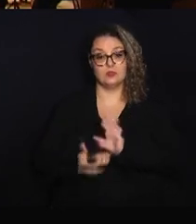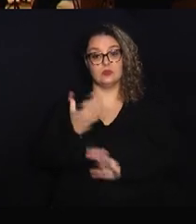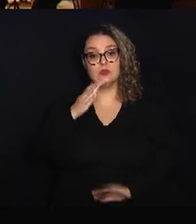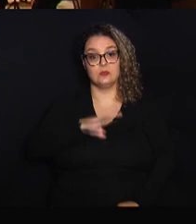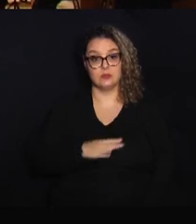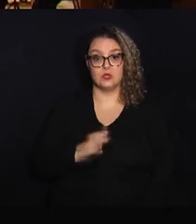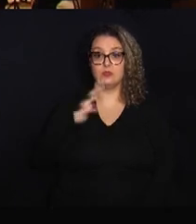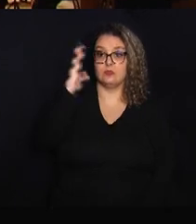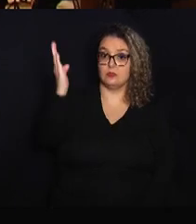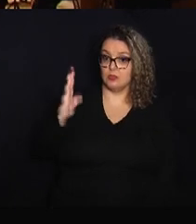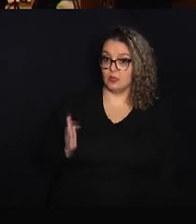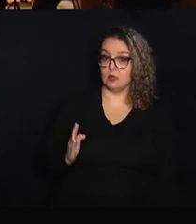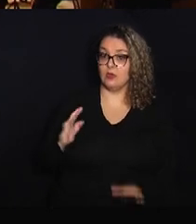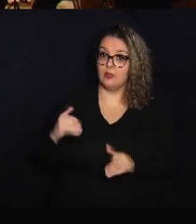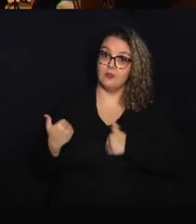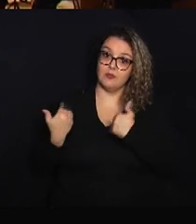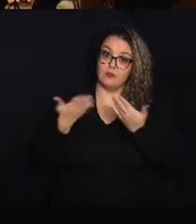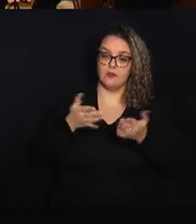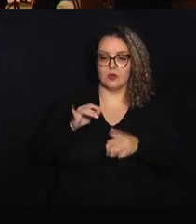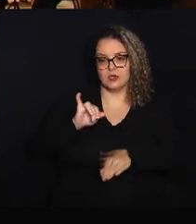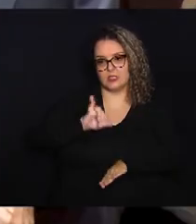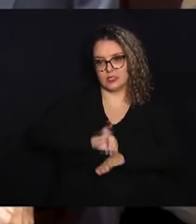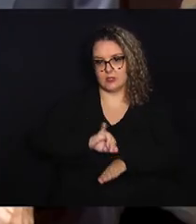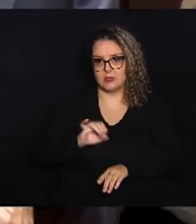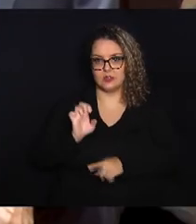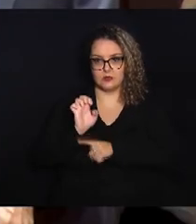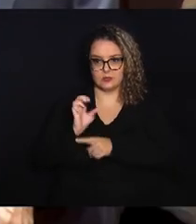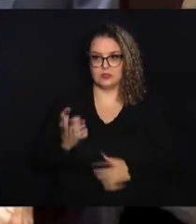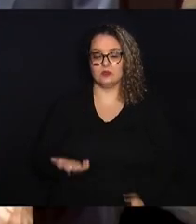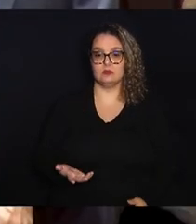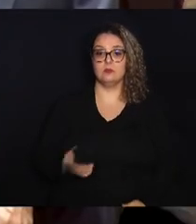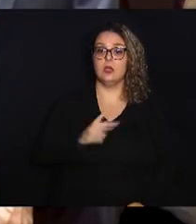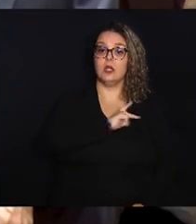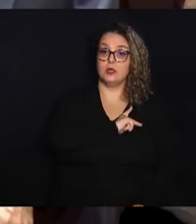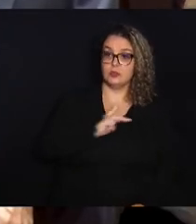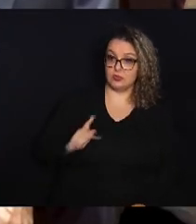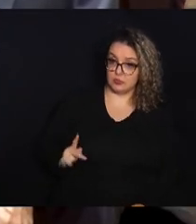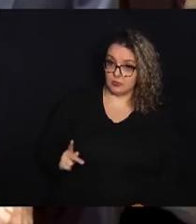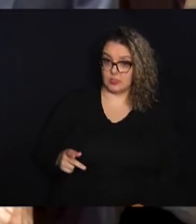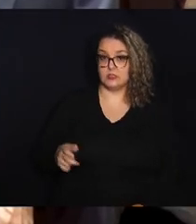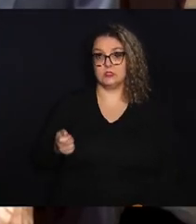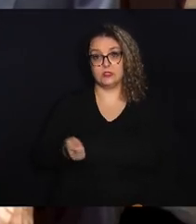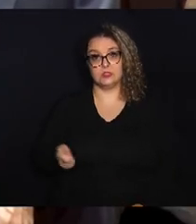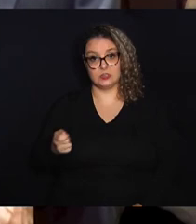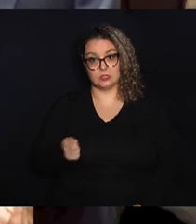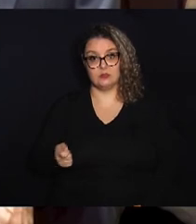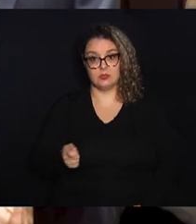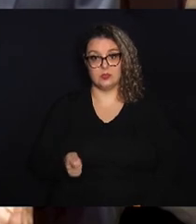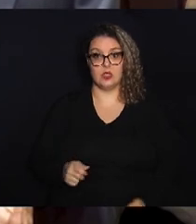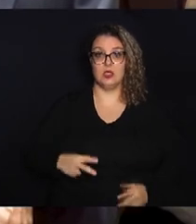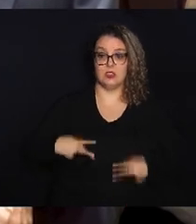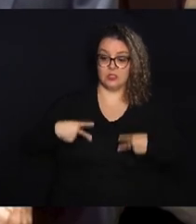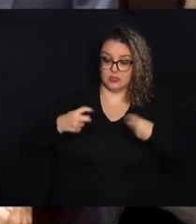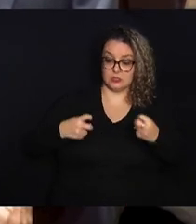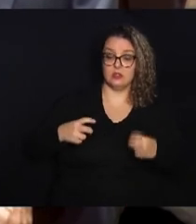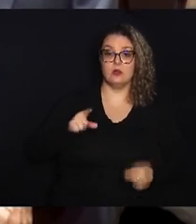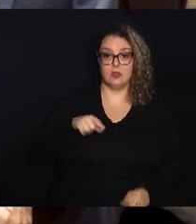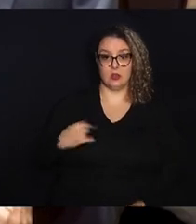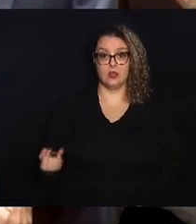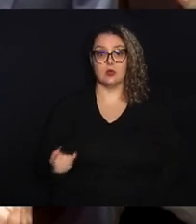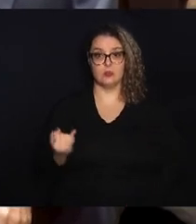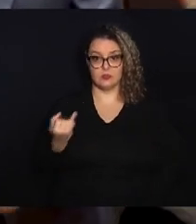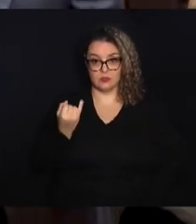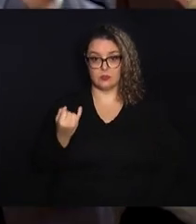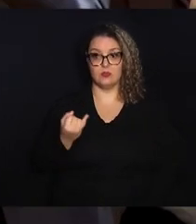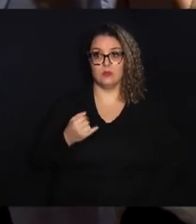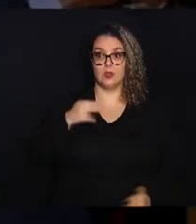cidade brasileira fora da capital do estado. Para o presidente da associação, esse reconhecimento é muito importante